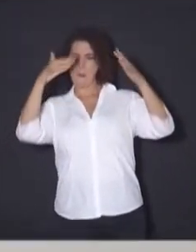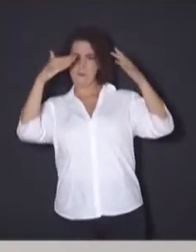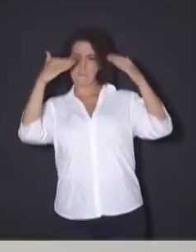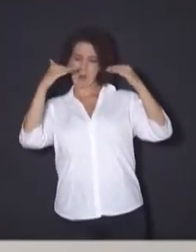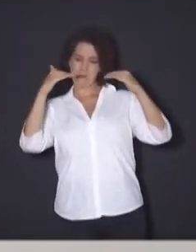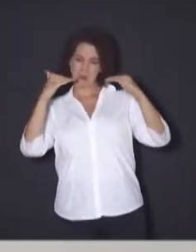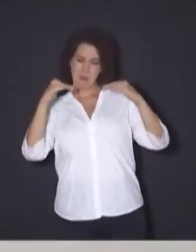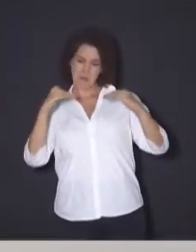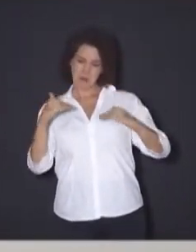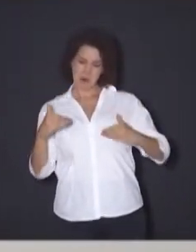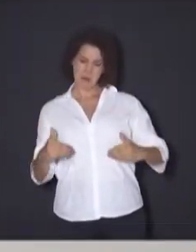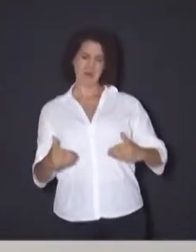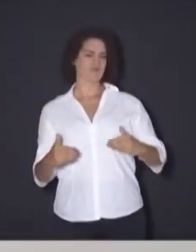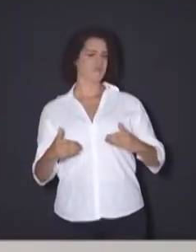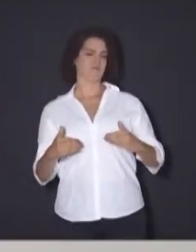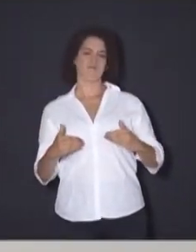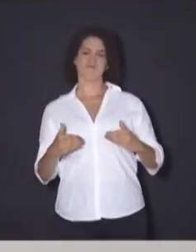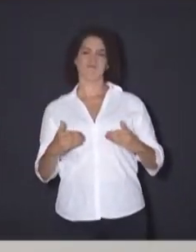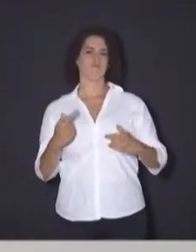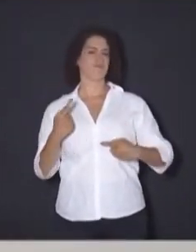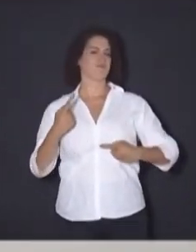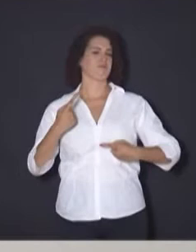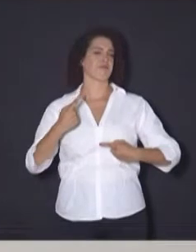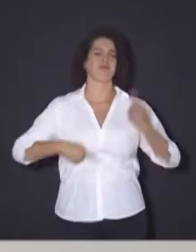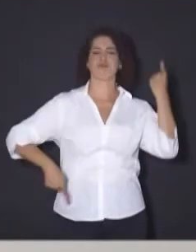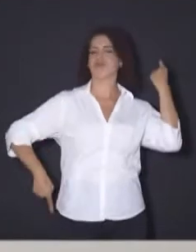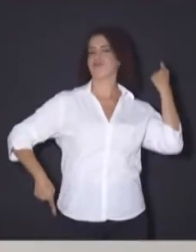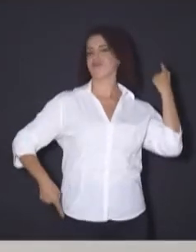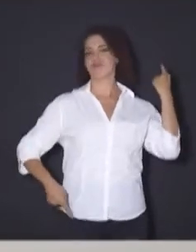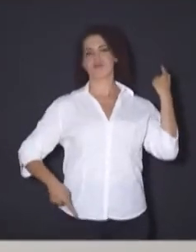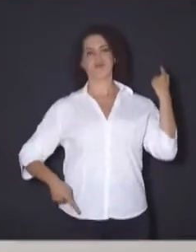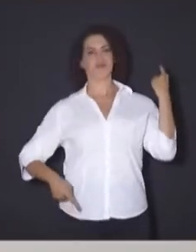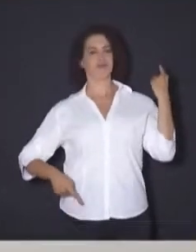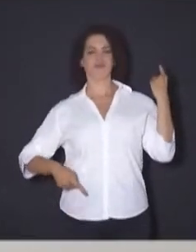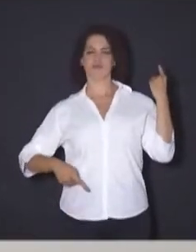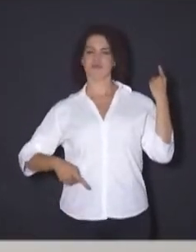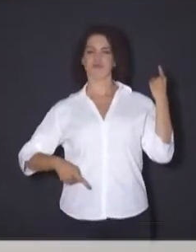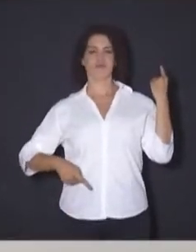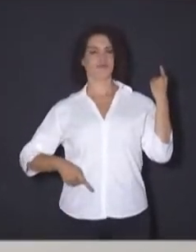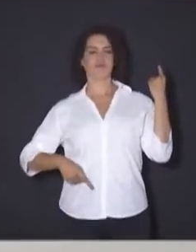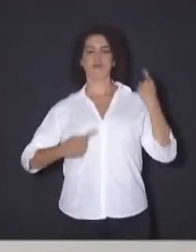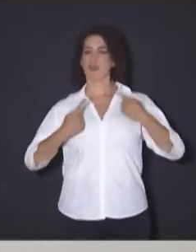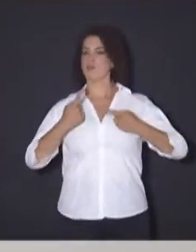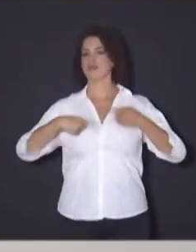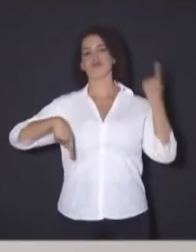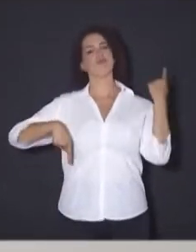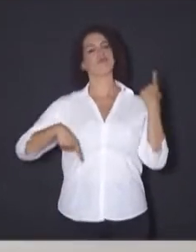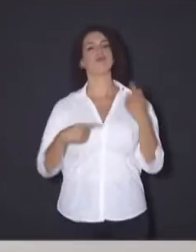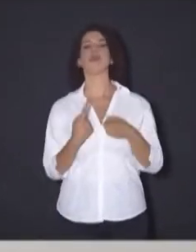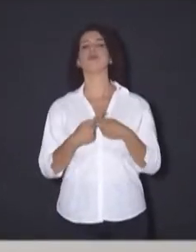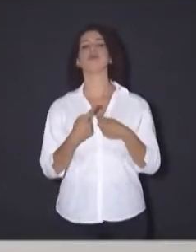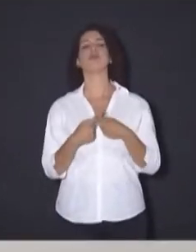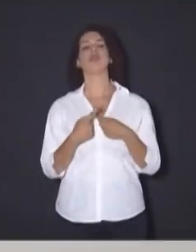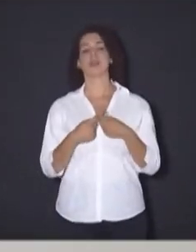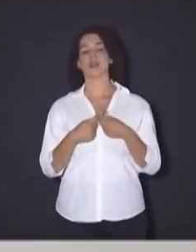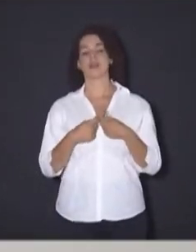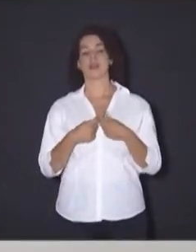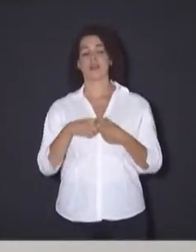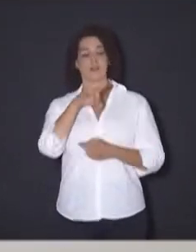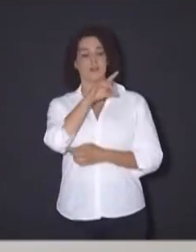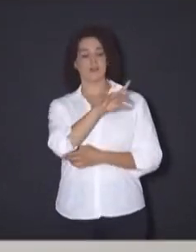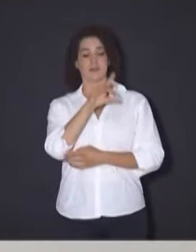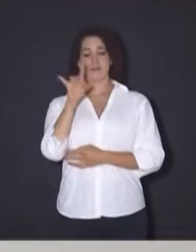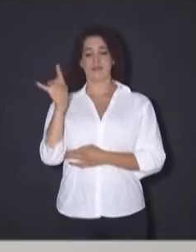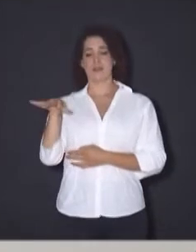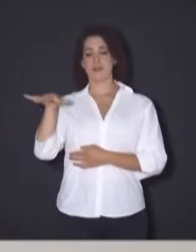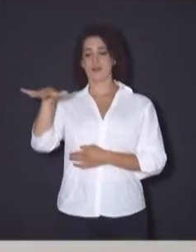esse é um tremendo equívoco que se faz porque cada território